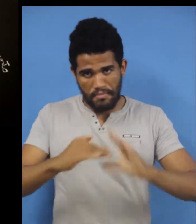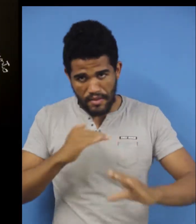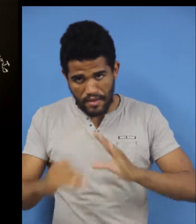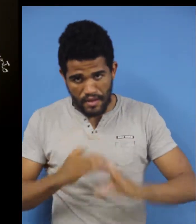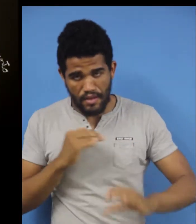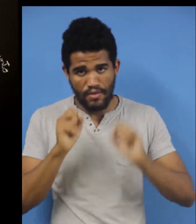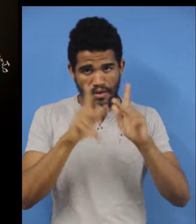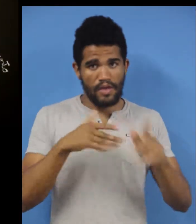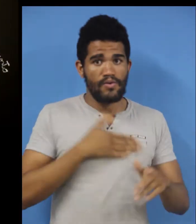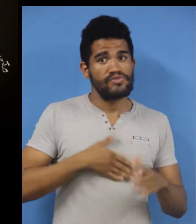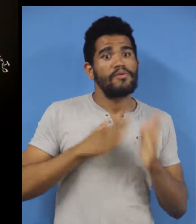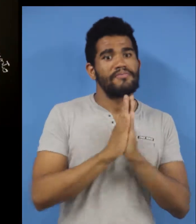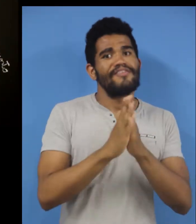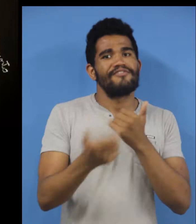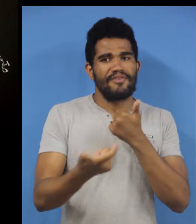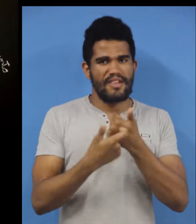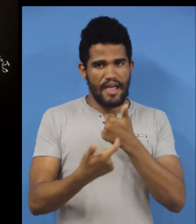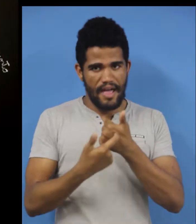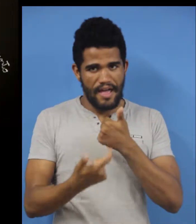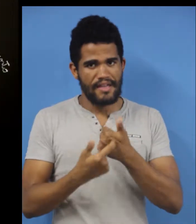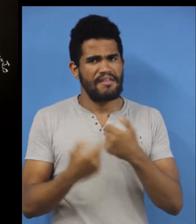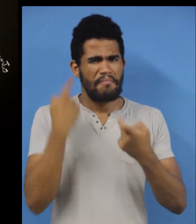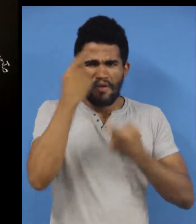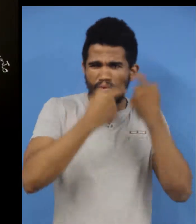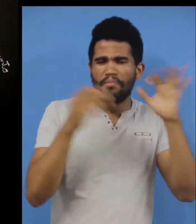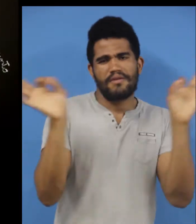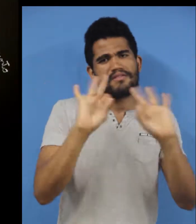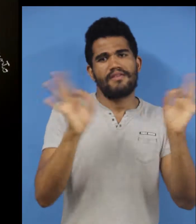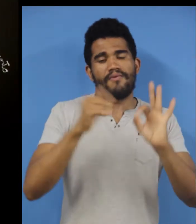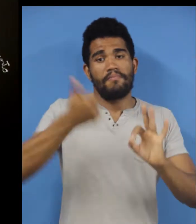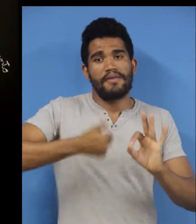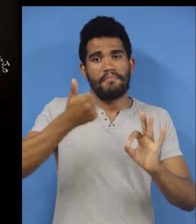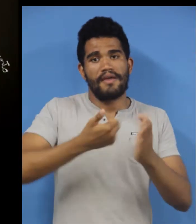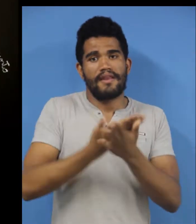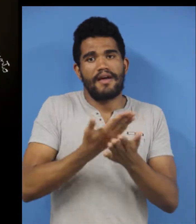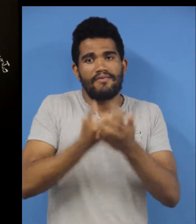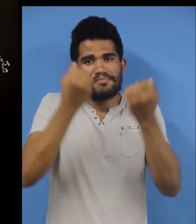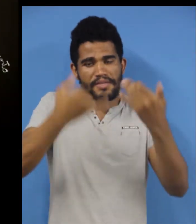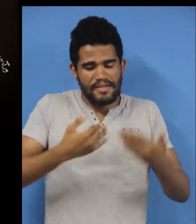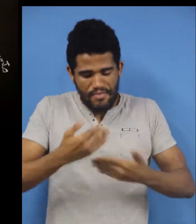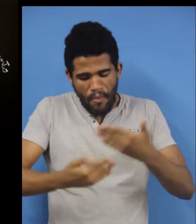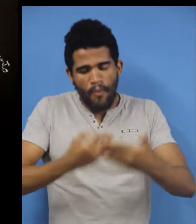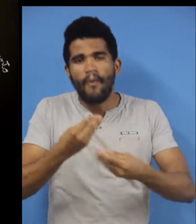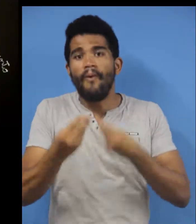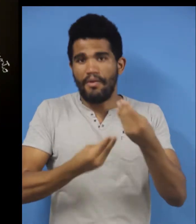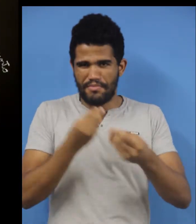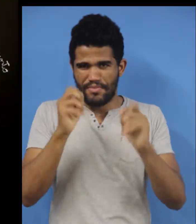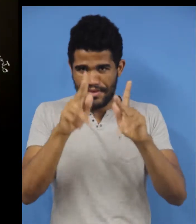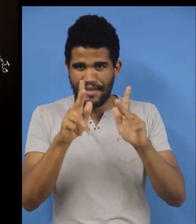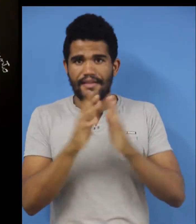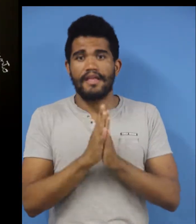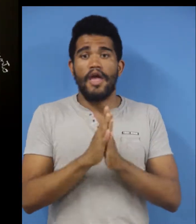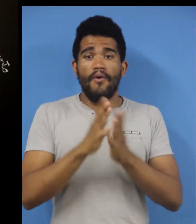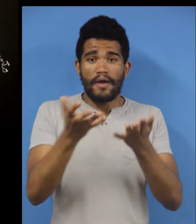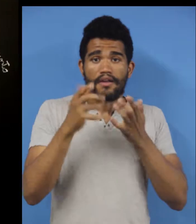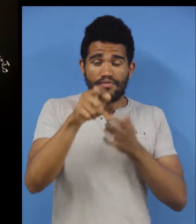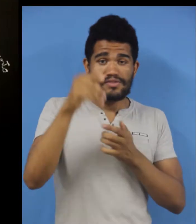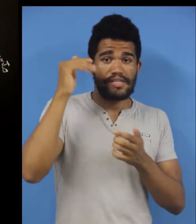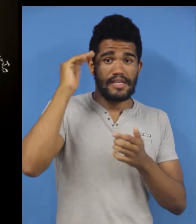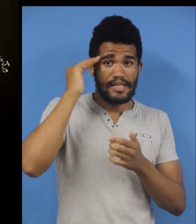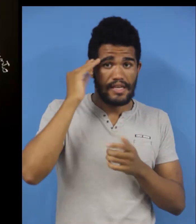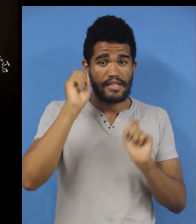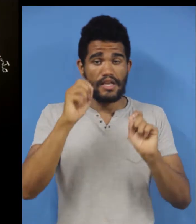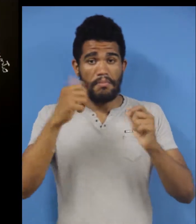embaixo. Lógico, gostou do vídeo? Dá um like, não se preocupem, essa é a sua primeira aula sobre desenvolvimento. Eu quero que você entenda que